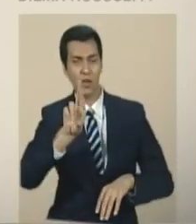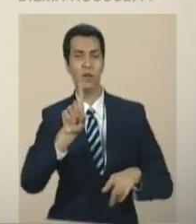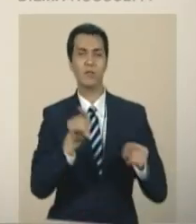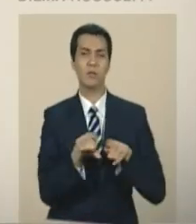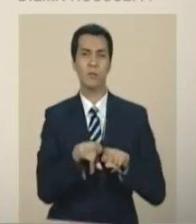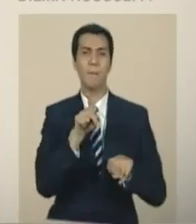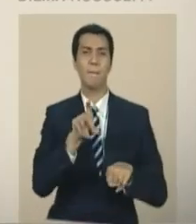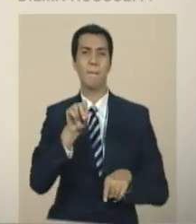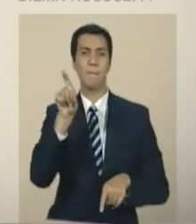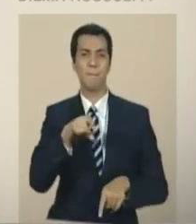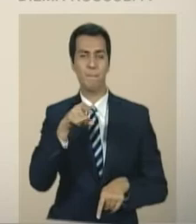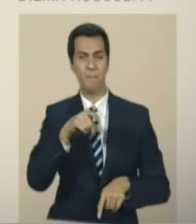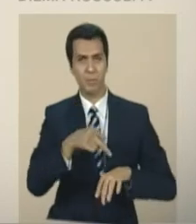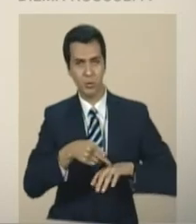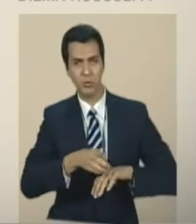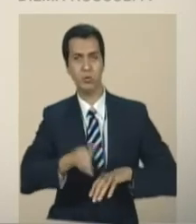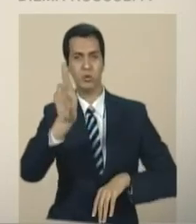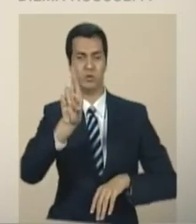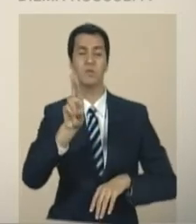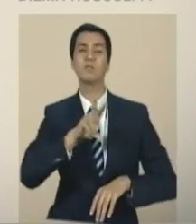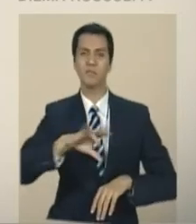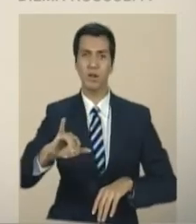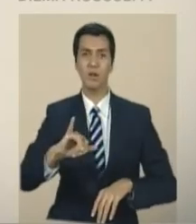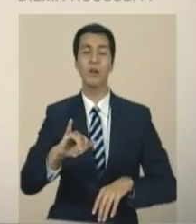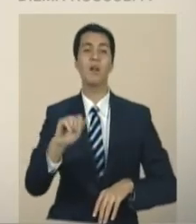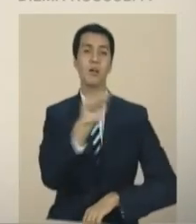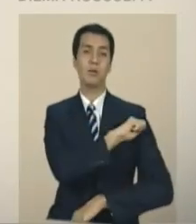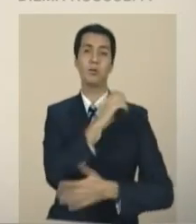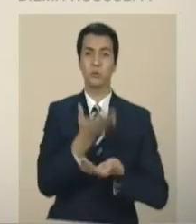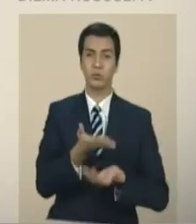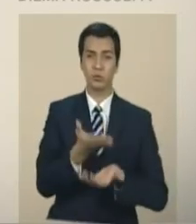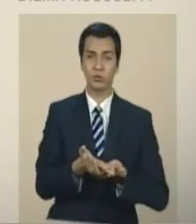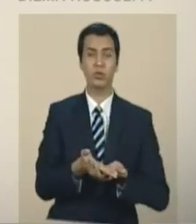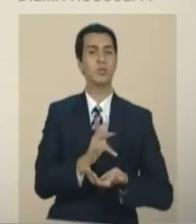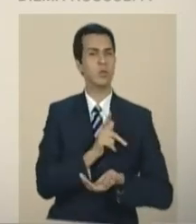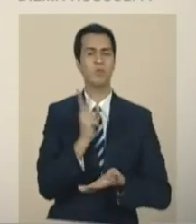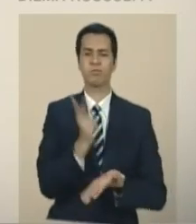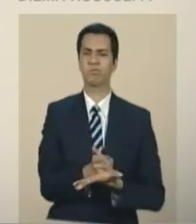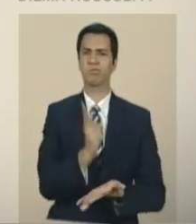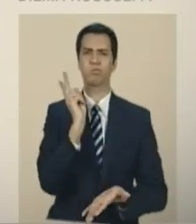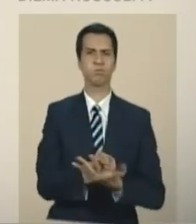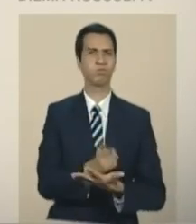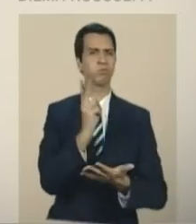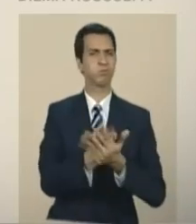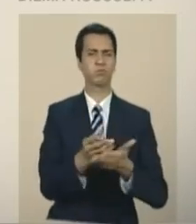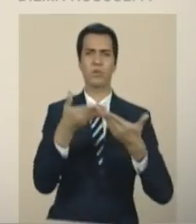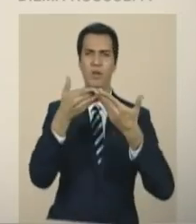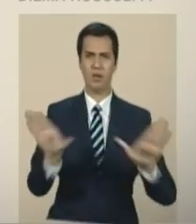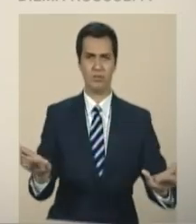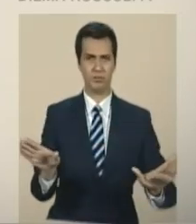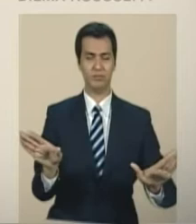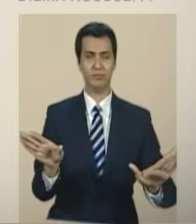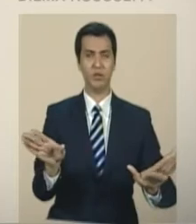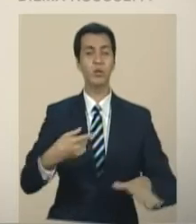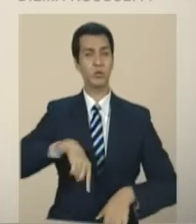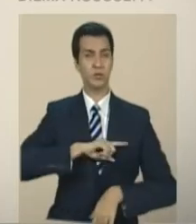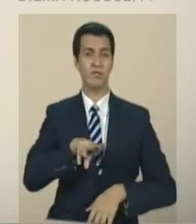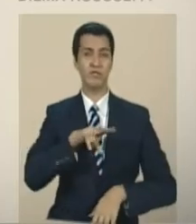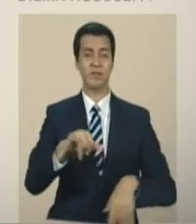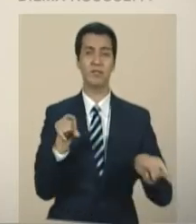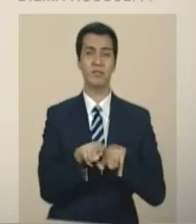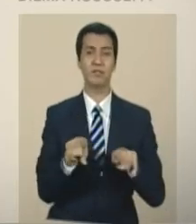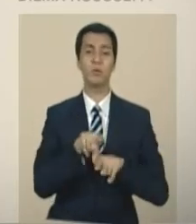inscrições de estudantes brasileiros ficam abertas permanentemente vamos ter também